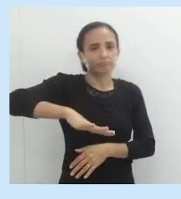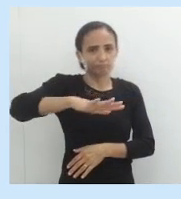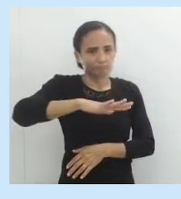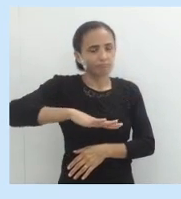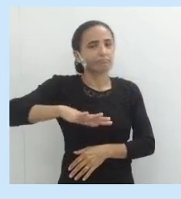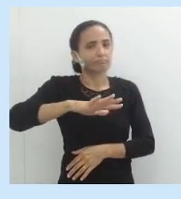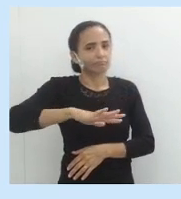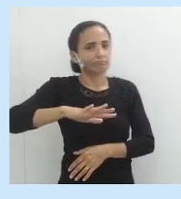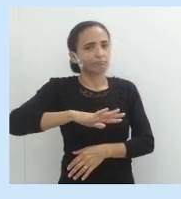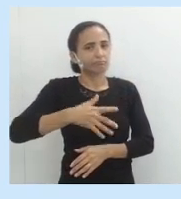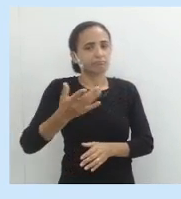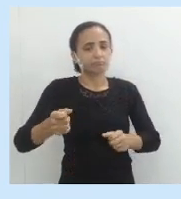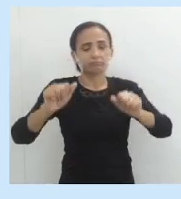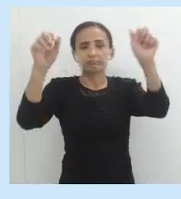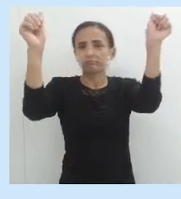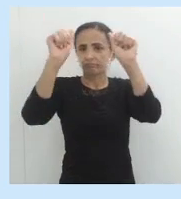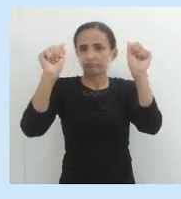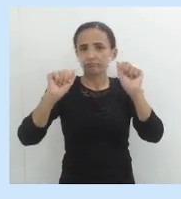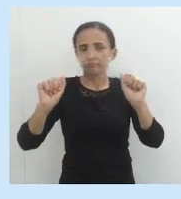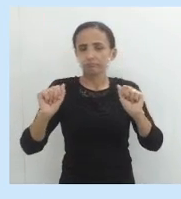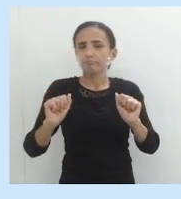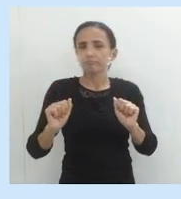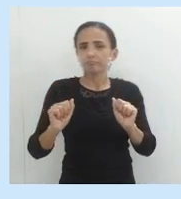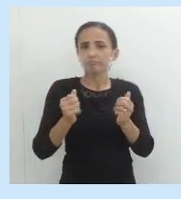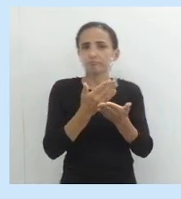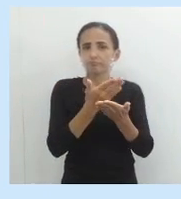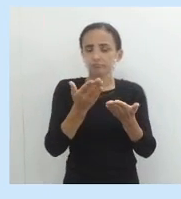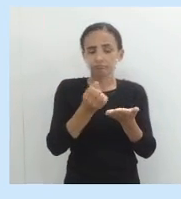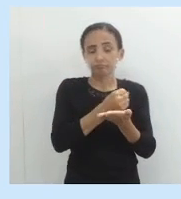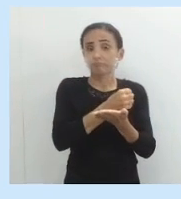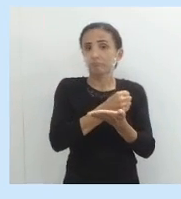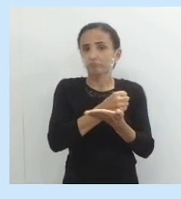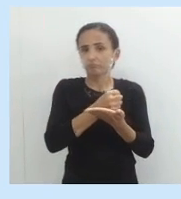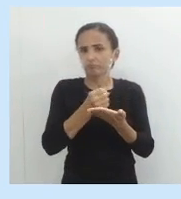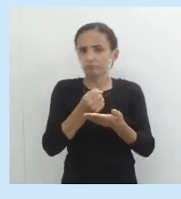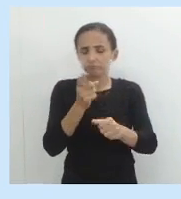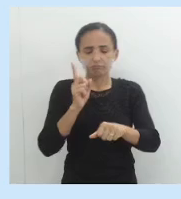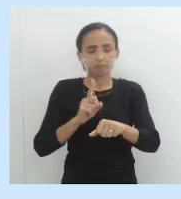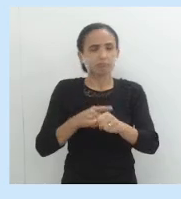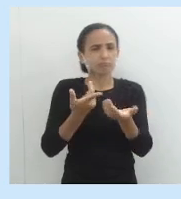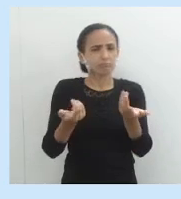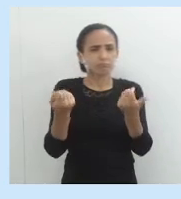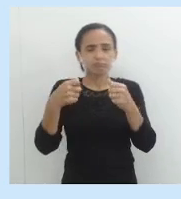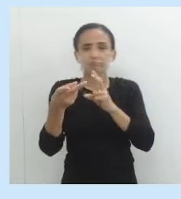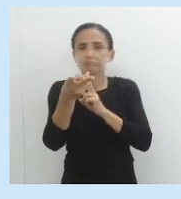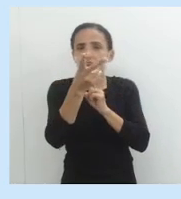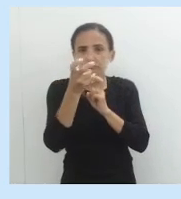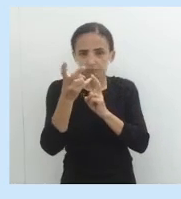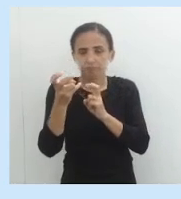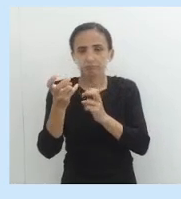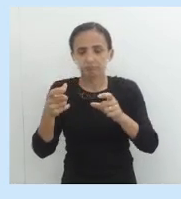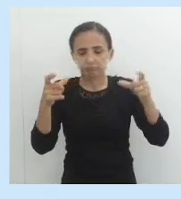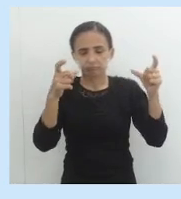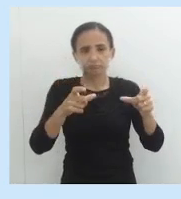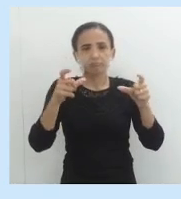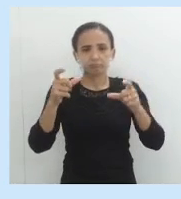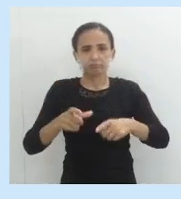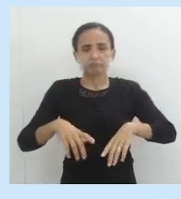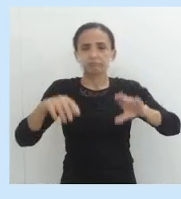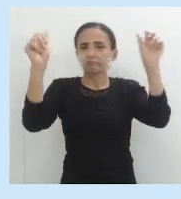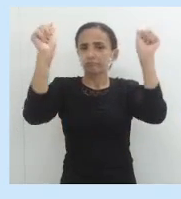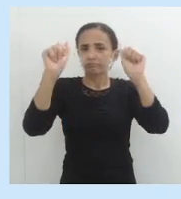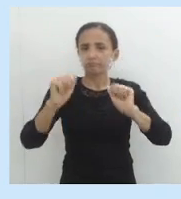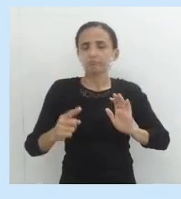da exposição da arte, né? Então, com o passar do tempo, a gente pode observar que o lugar onde a arte era exposta